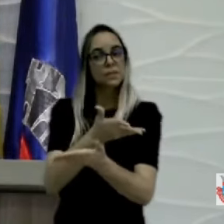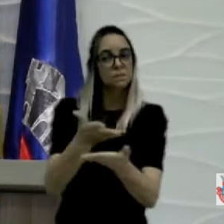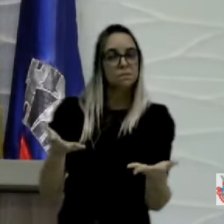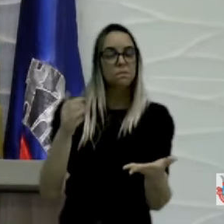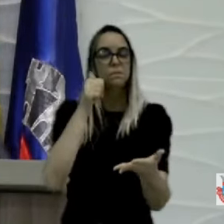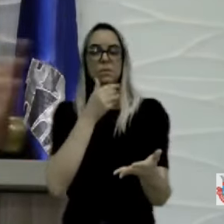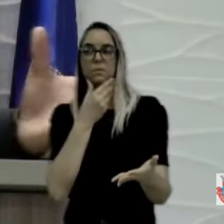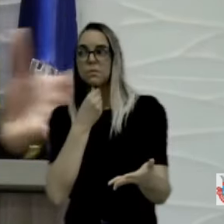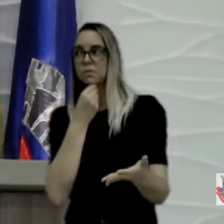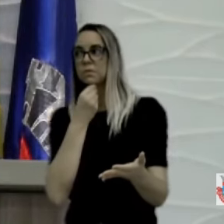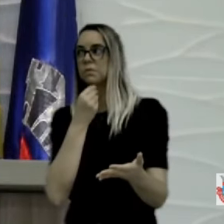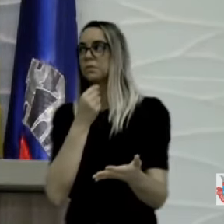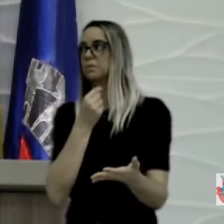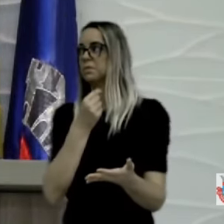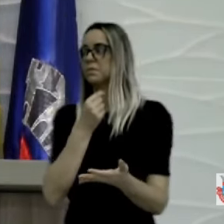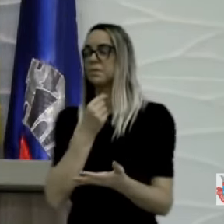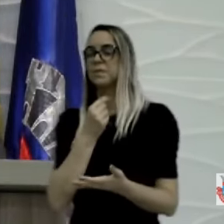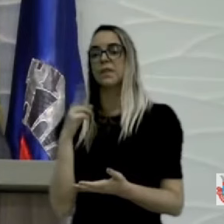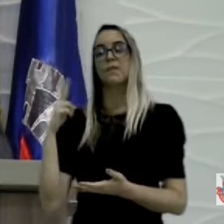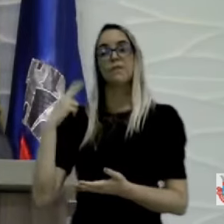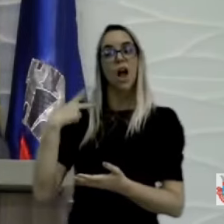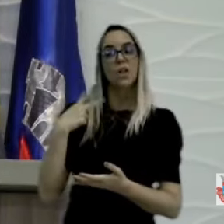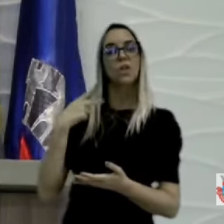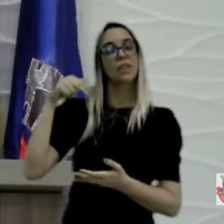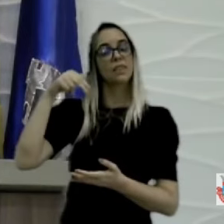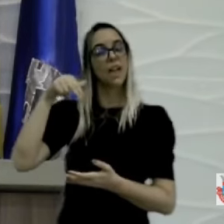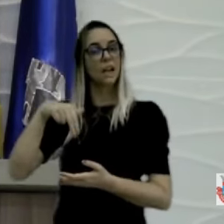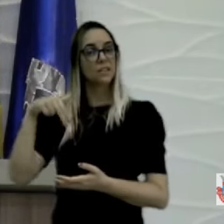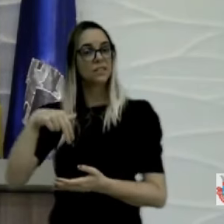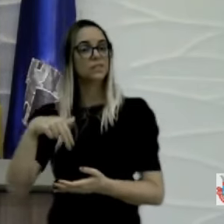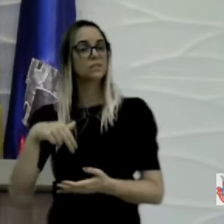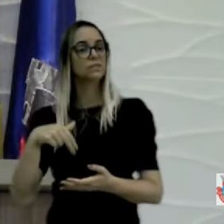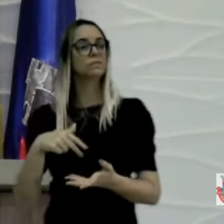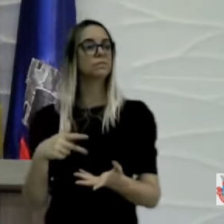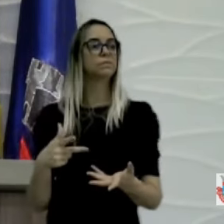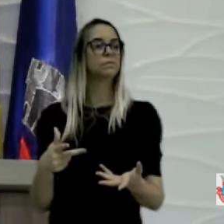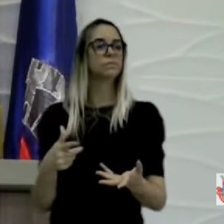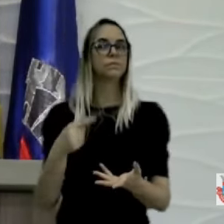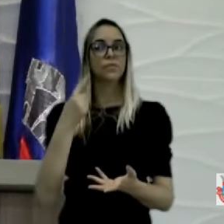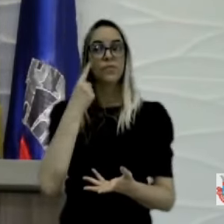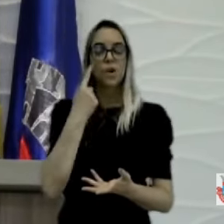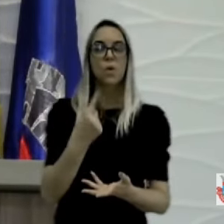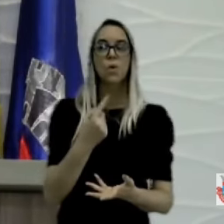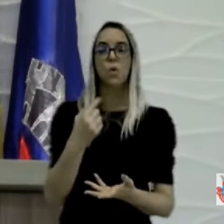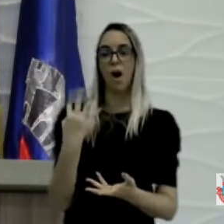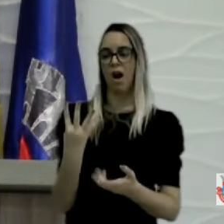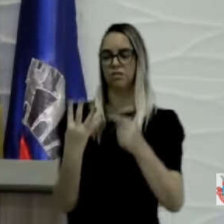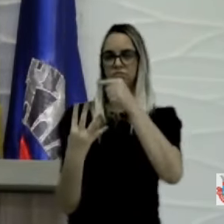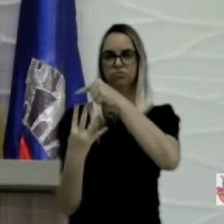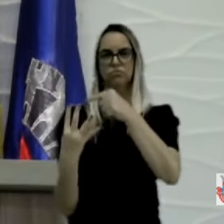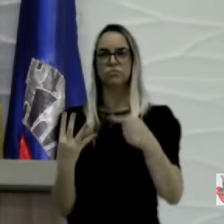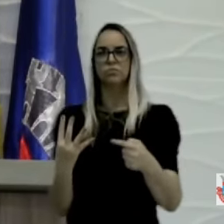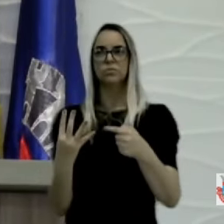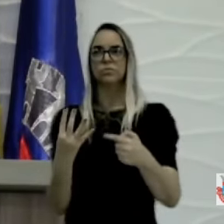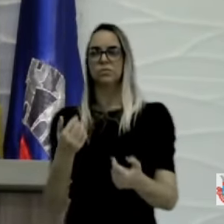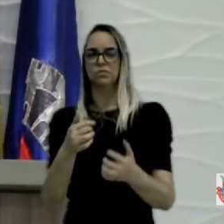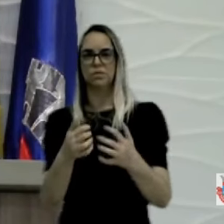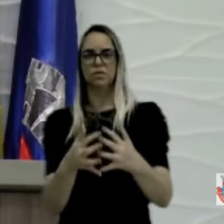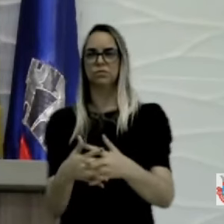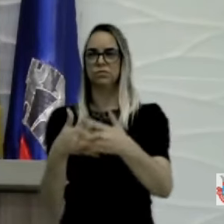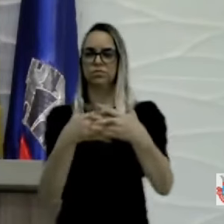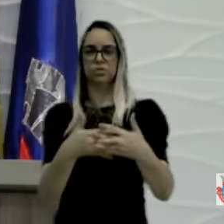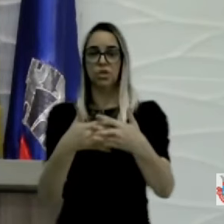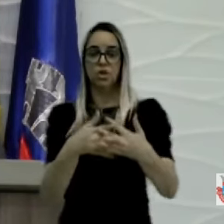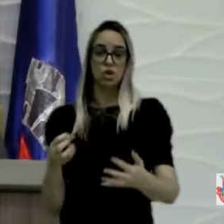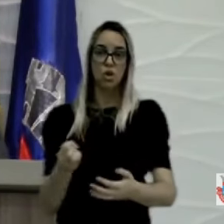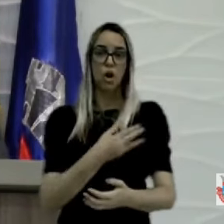com extensão rural, como falou a vereadora Neide, tão grande, e a gente vê quatro tratores novos que parece que são